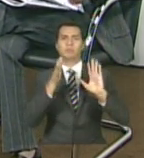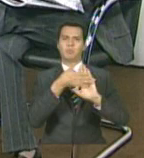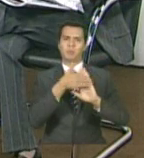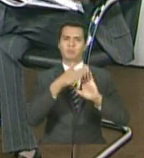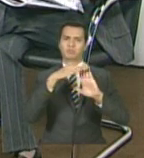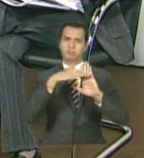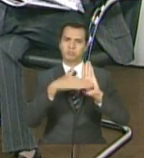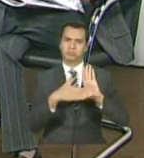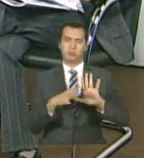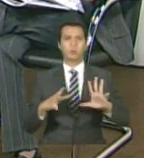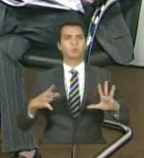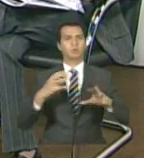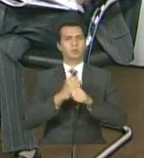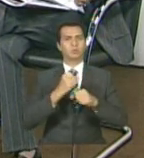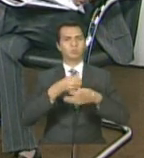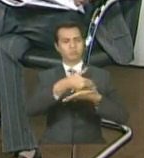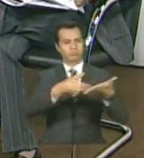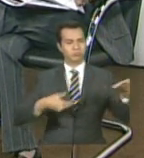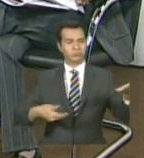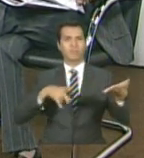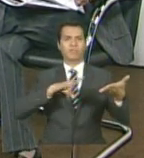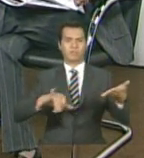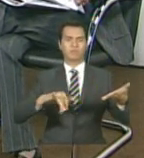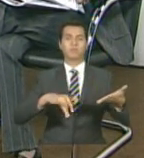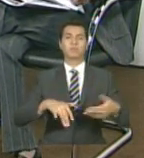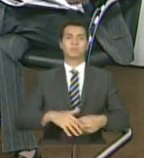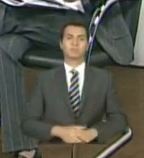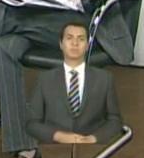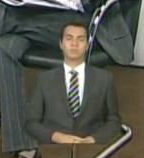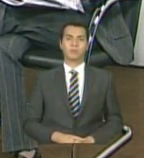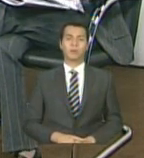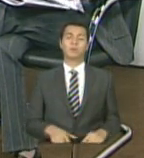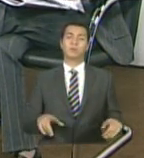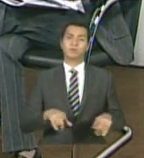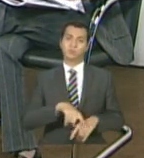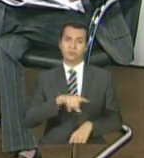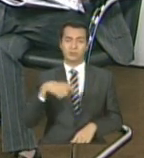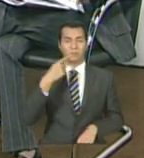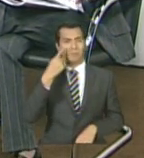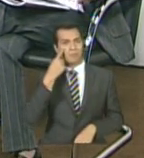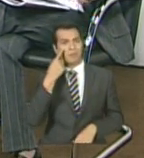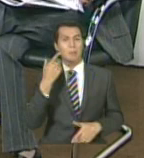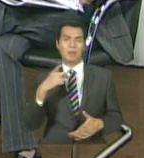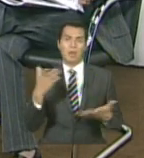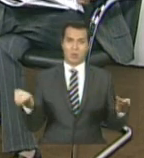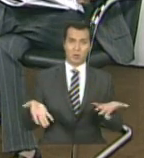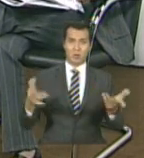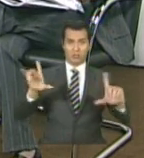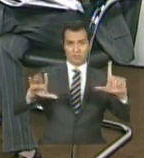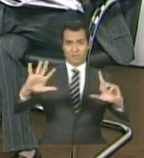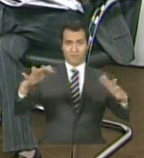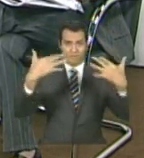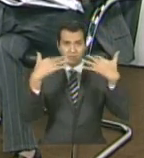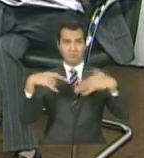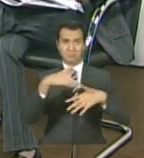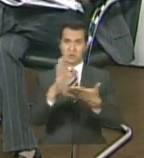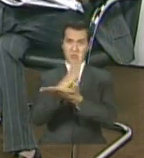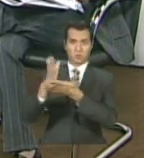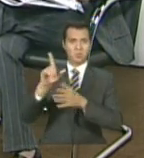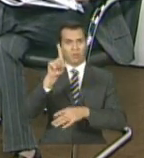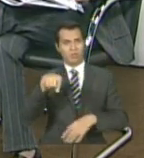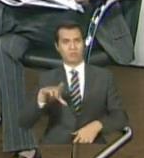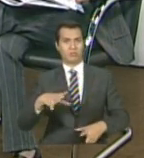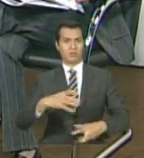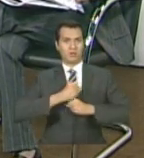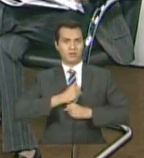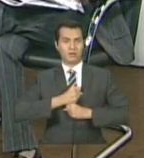e delegados e delegadas que seguramente também estão nos ouvindo, e outros e outras também que se interessam por essa construção